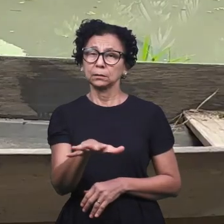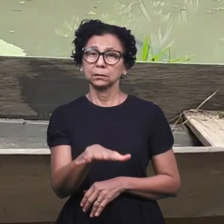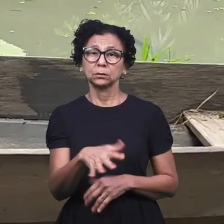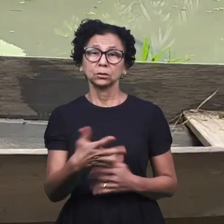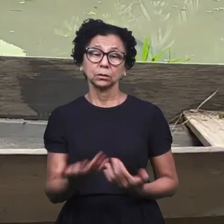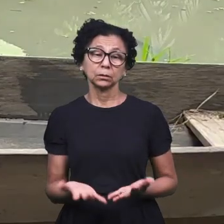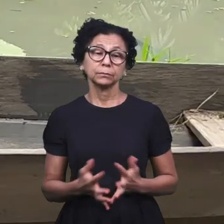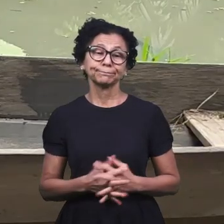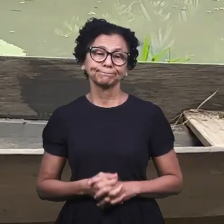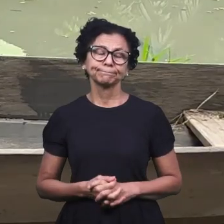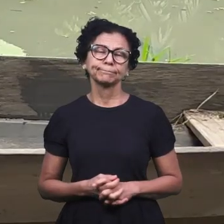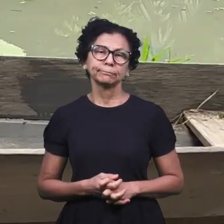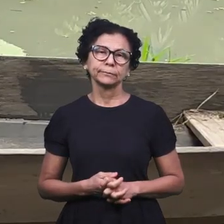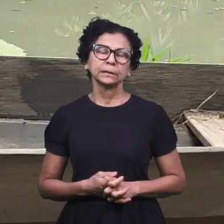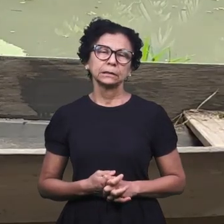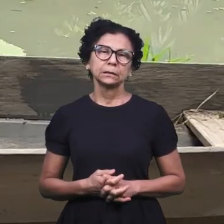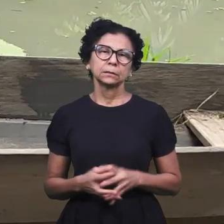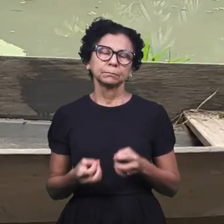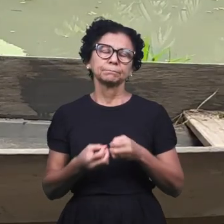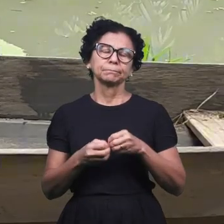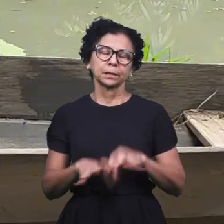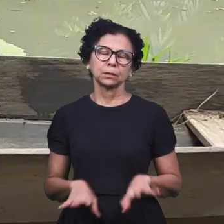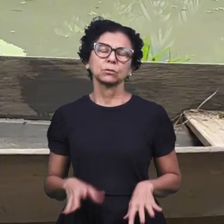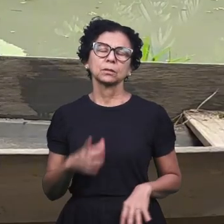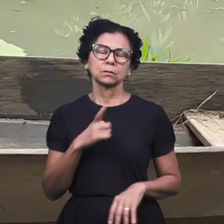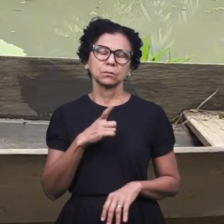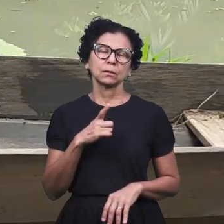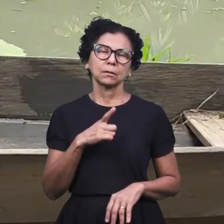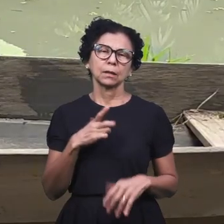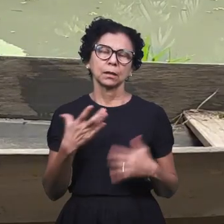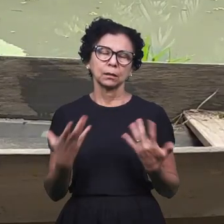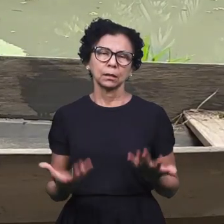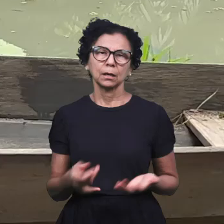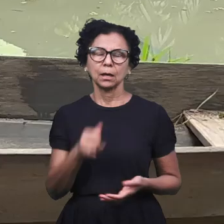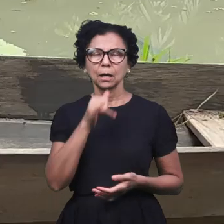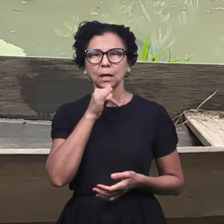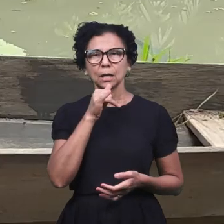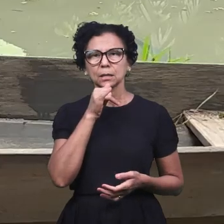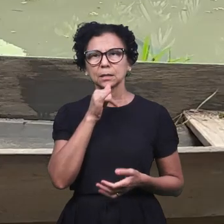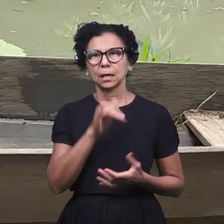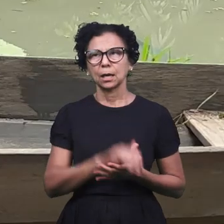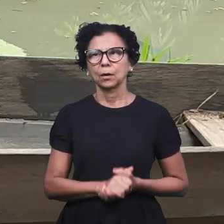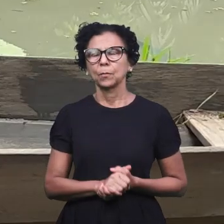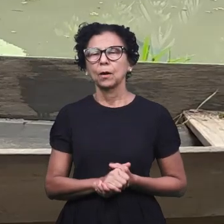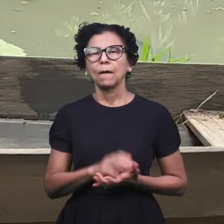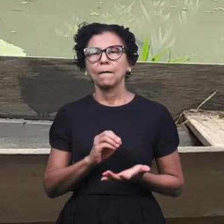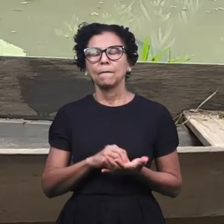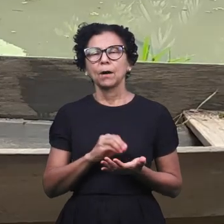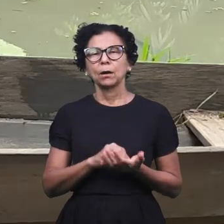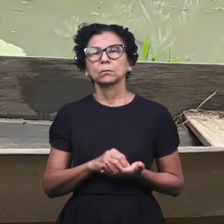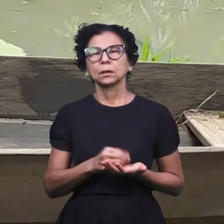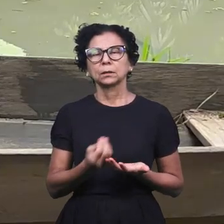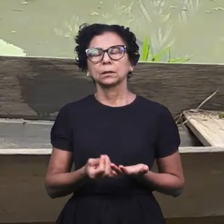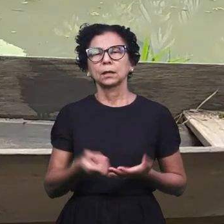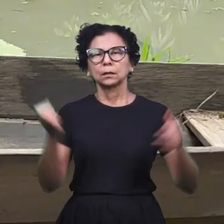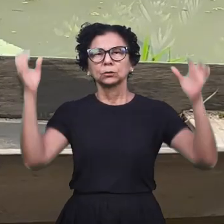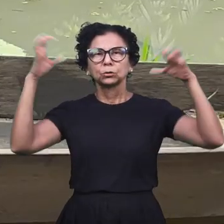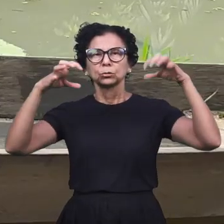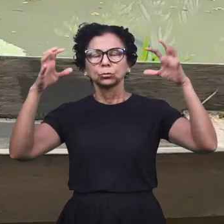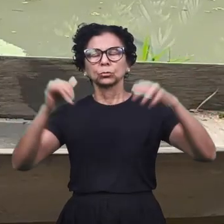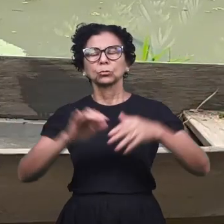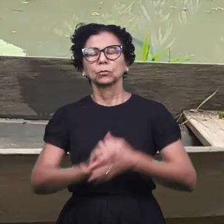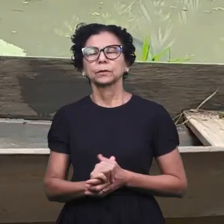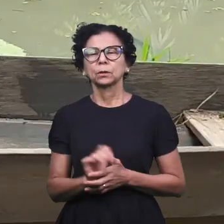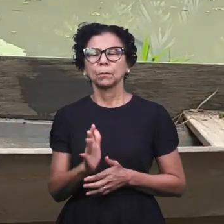ecológico, então a gente tem um prejuízo, né? No caso da seca, são os peixes, né, os botos,